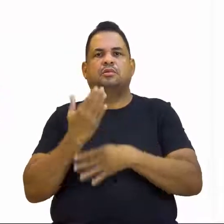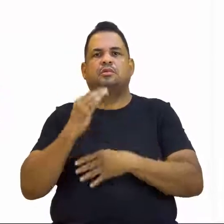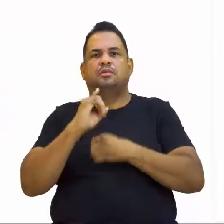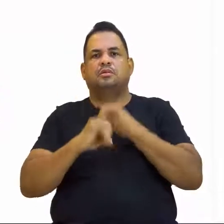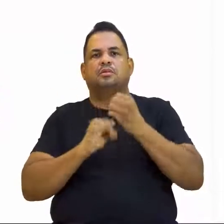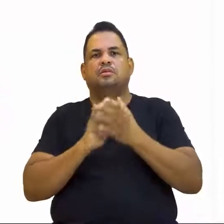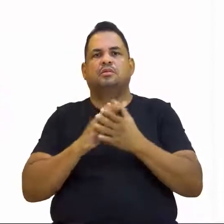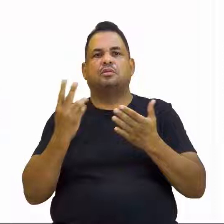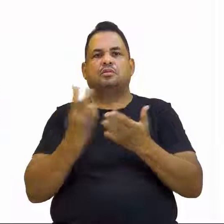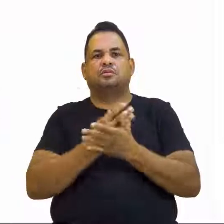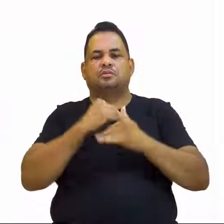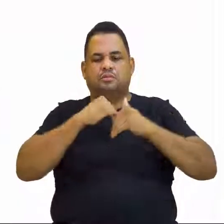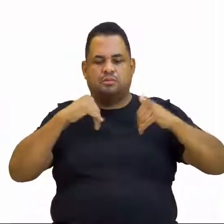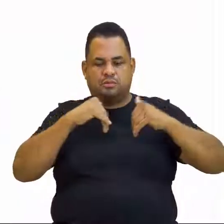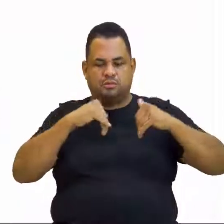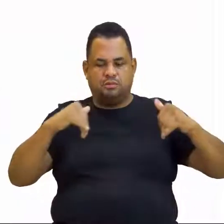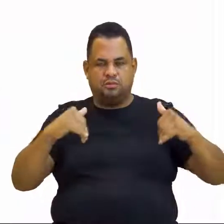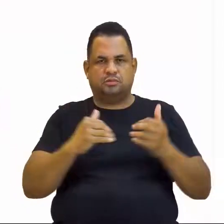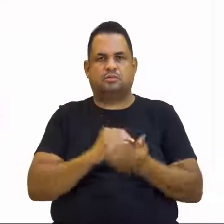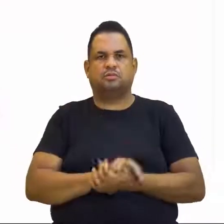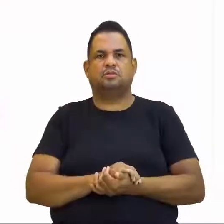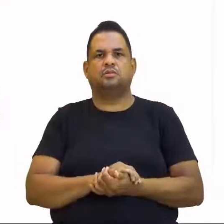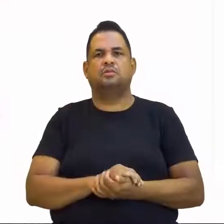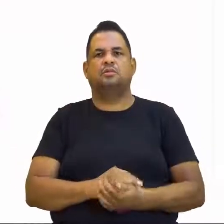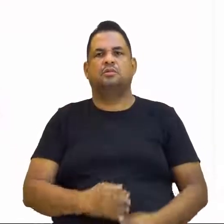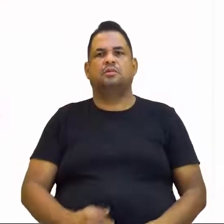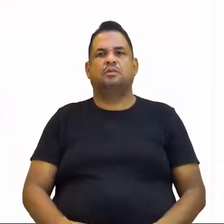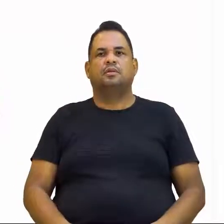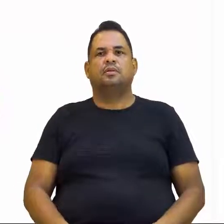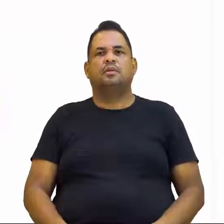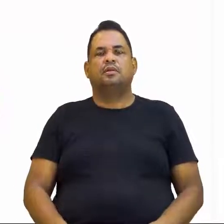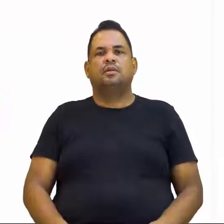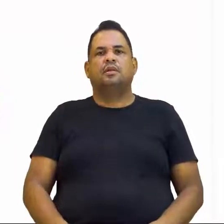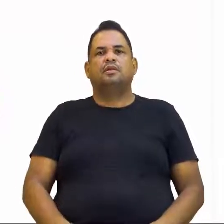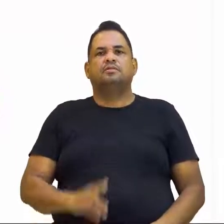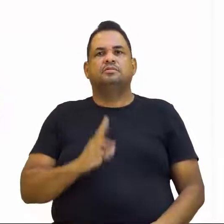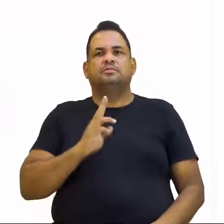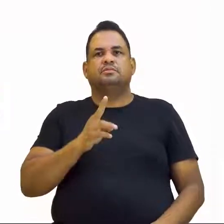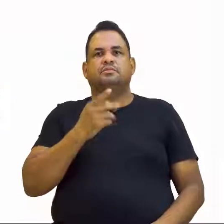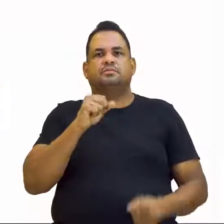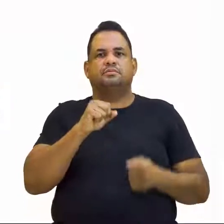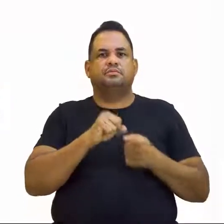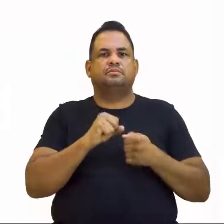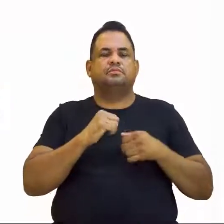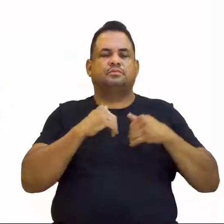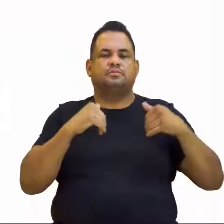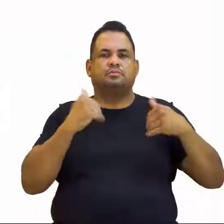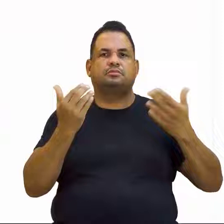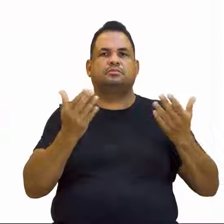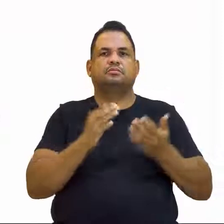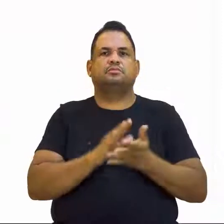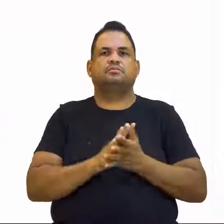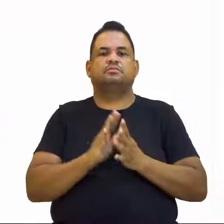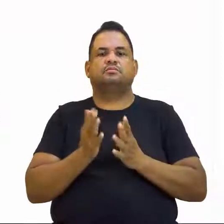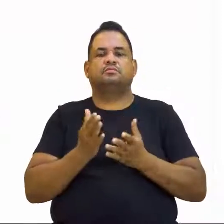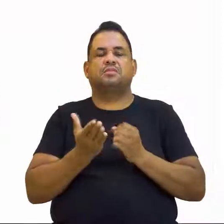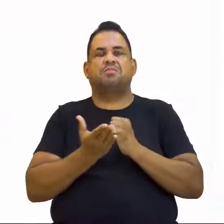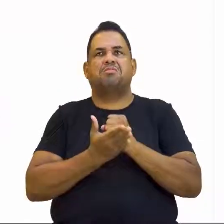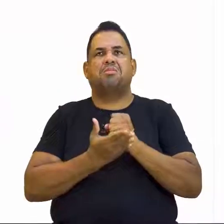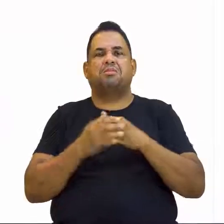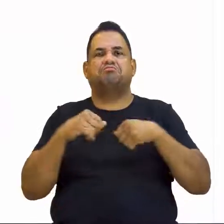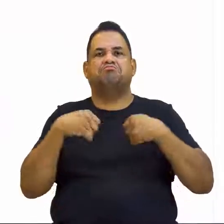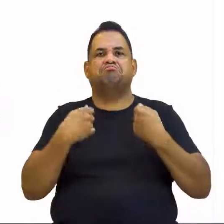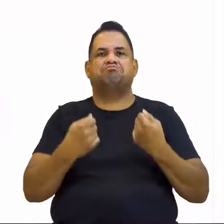por meio de dissociação iônica. Sempre que você for fazer a dissociação iônica de uma base,